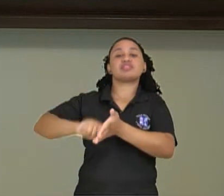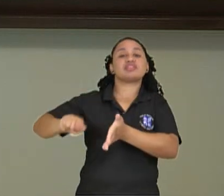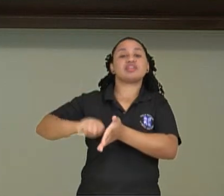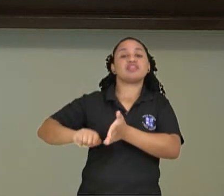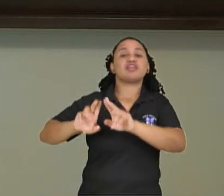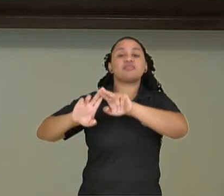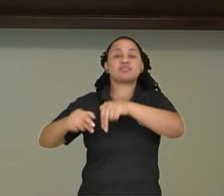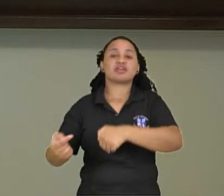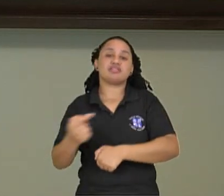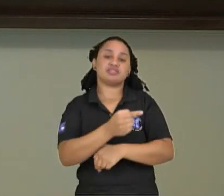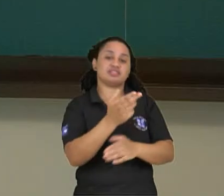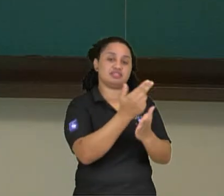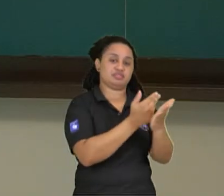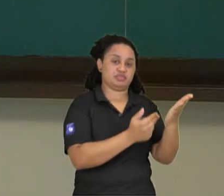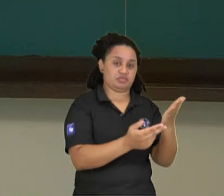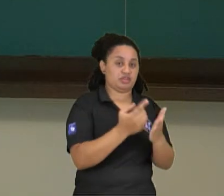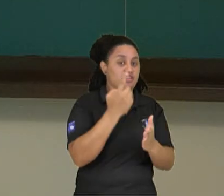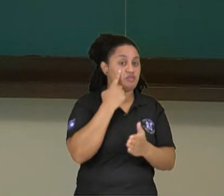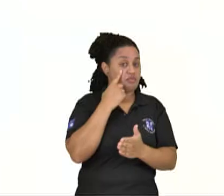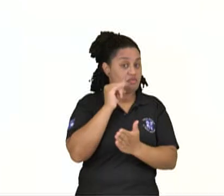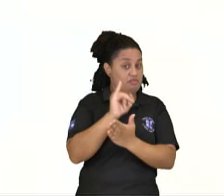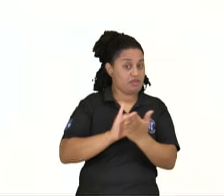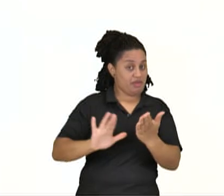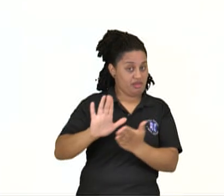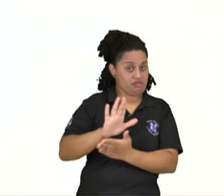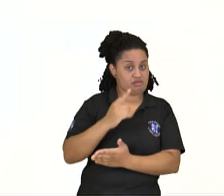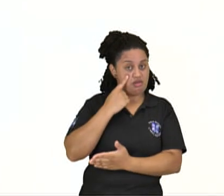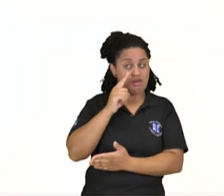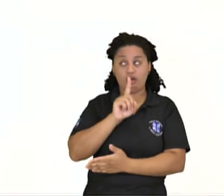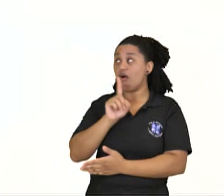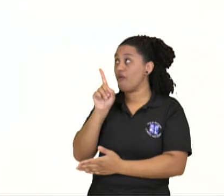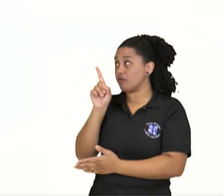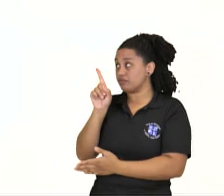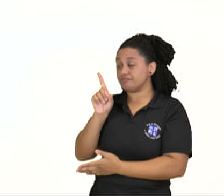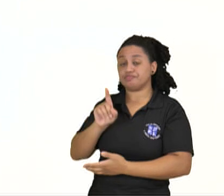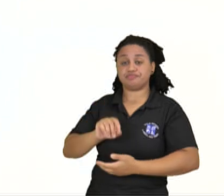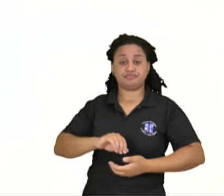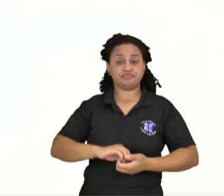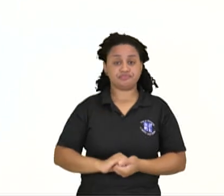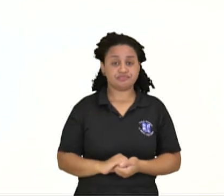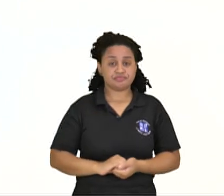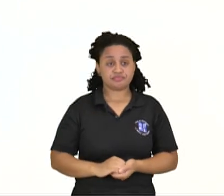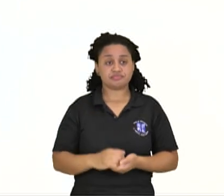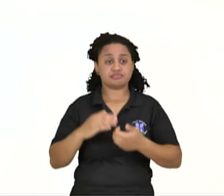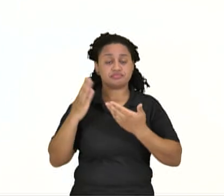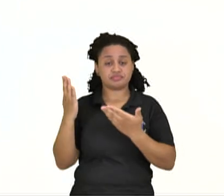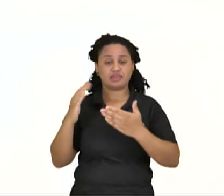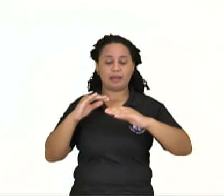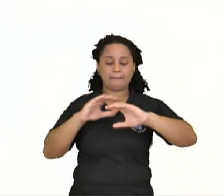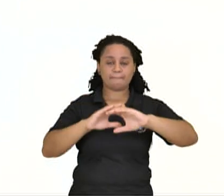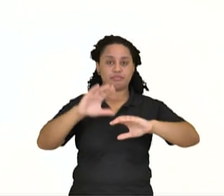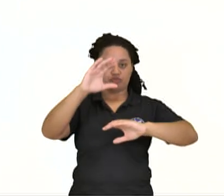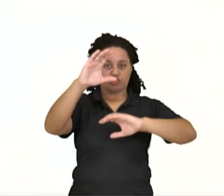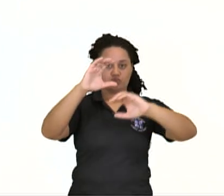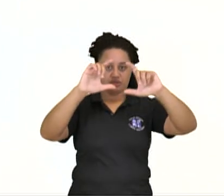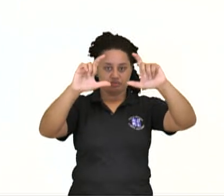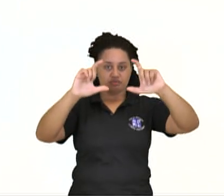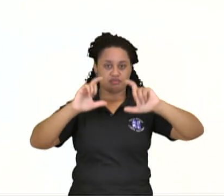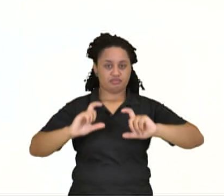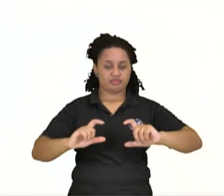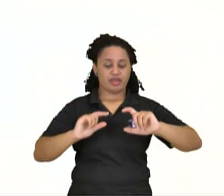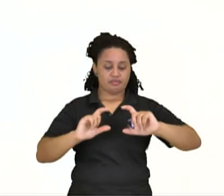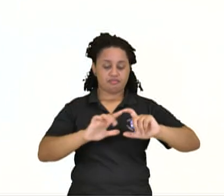arte grega, que cores que vêm à sua cabeça? Pensem lá nos monumentos, né, que a gente tem ainda hoje, que